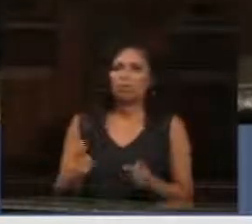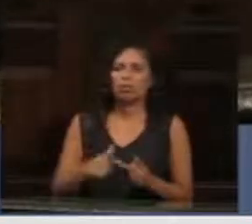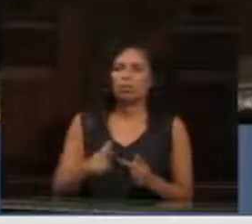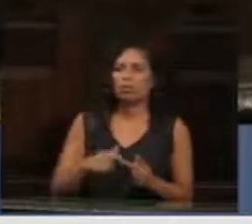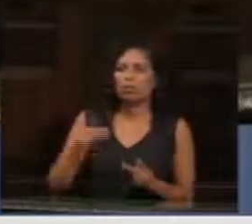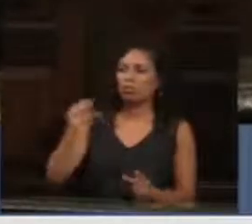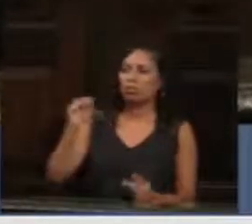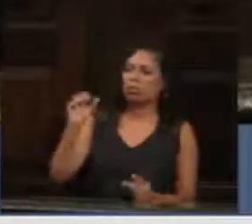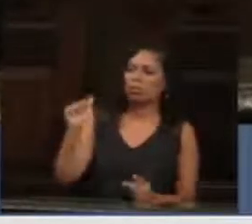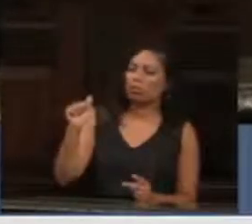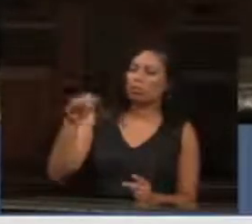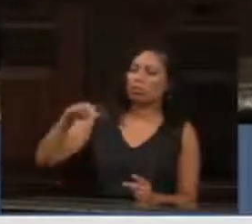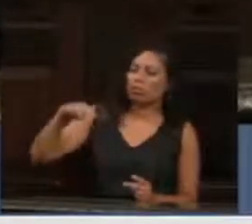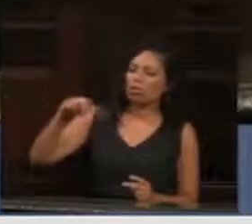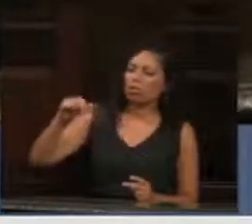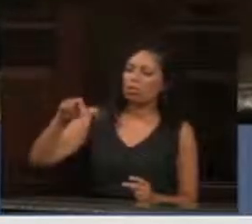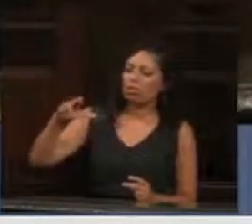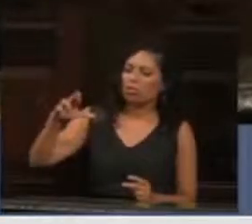forma protagonista.